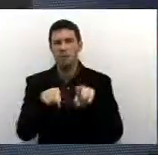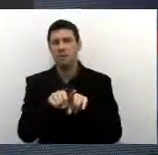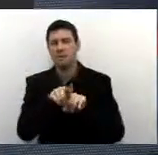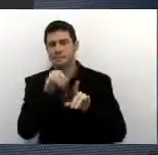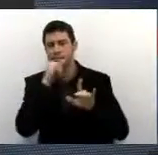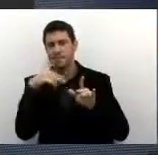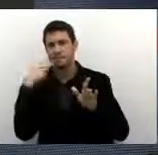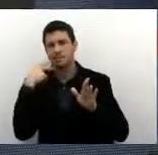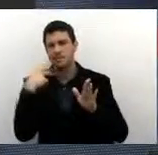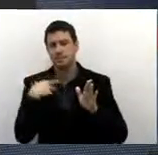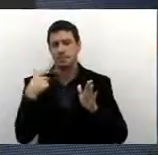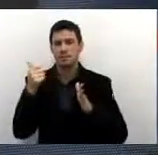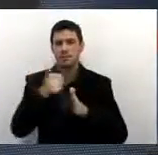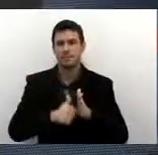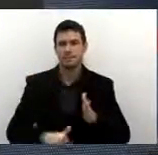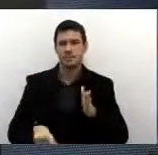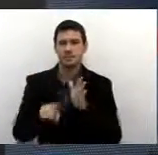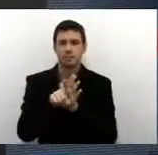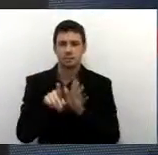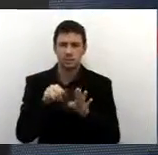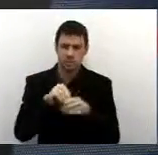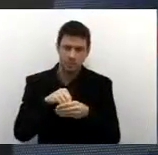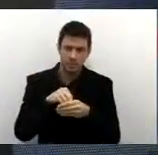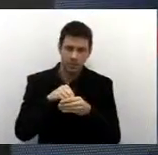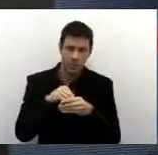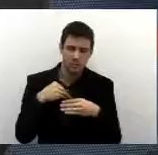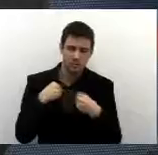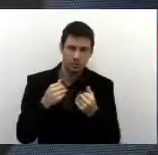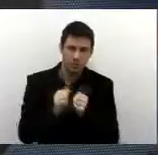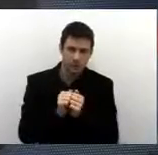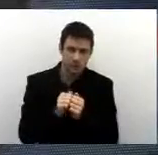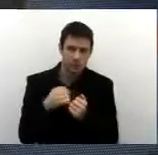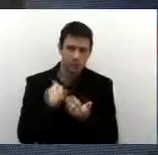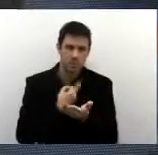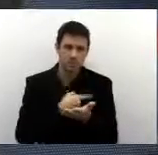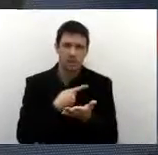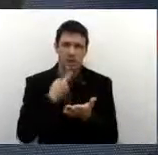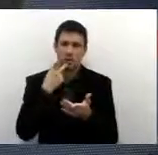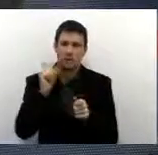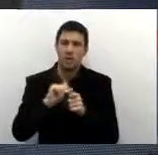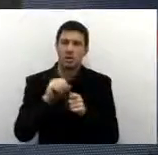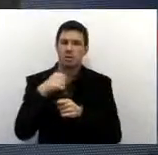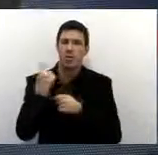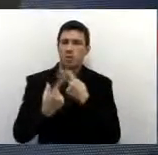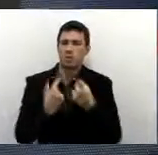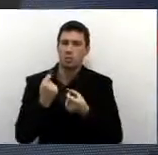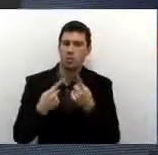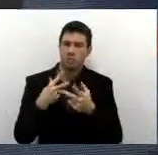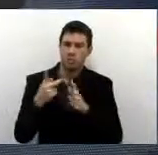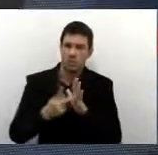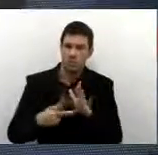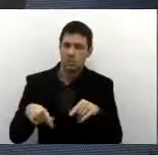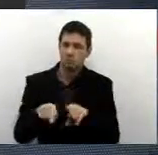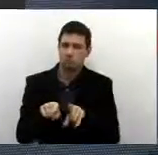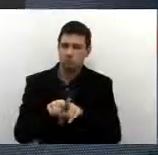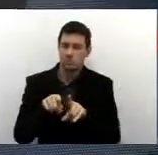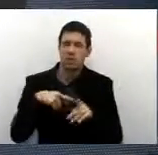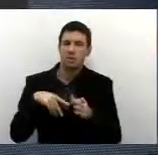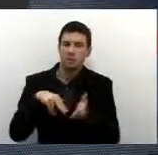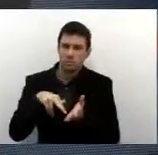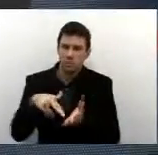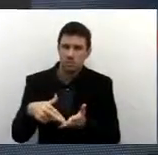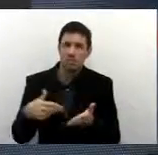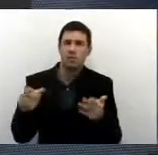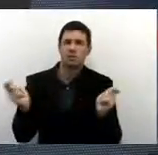que são analisados pela gente também, né, passam para a gente refazer alguns projetos e encaminhamos,